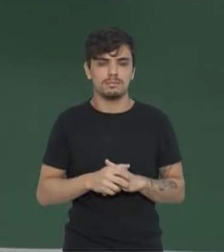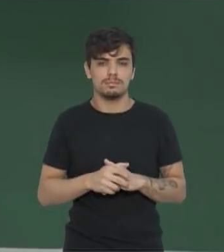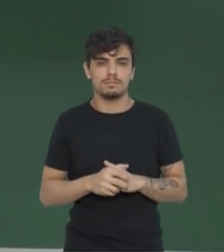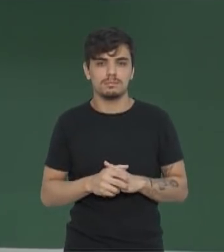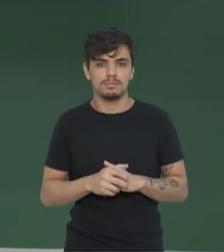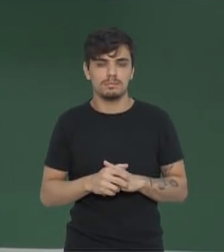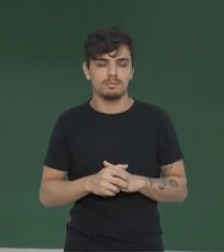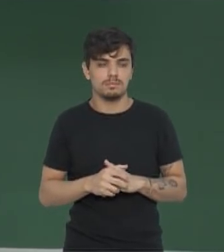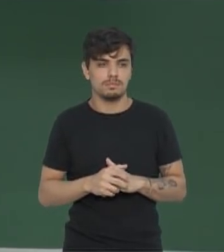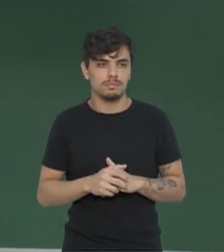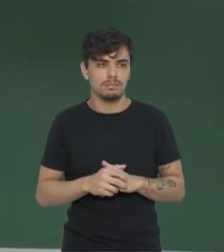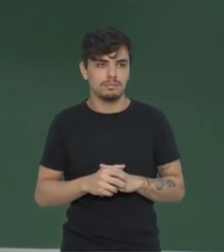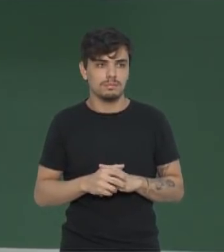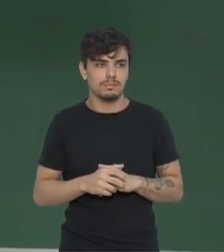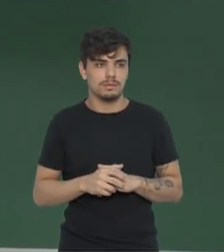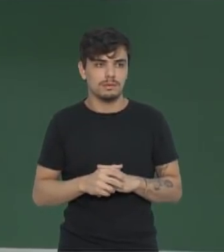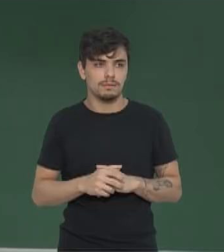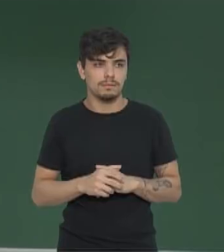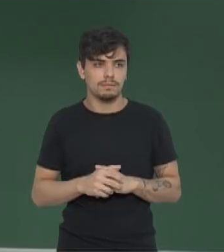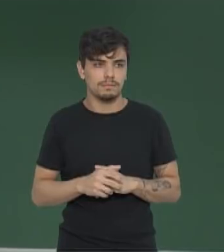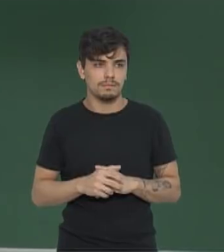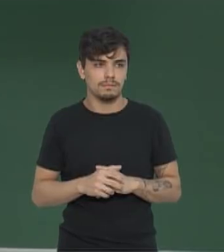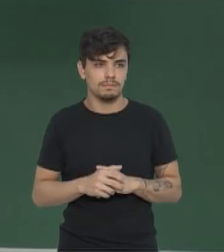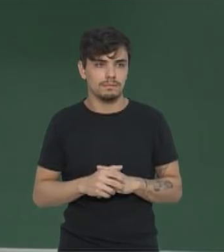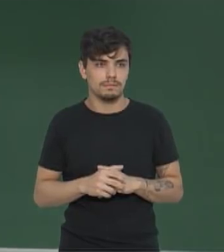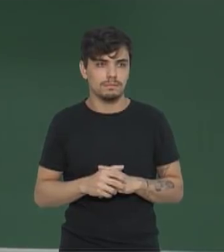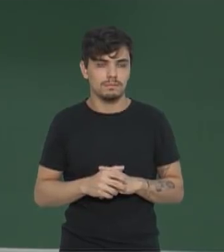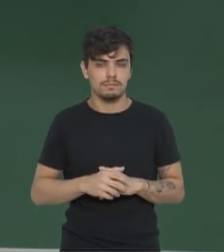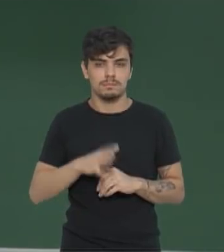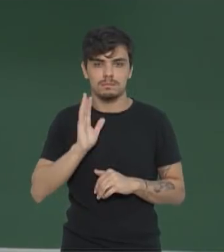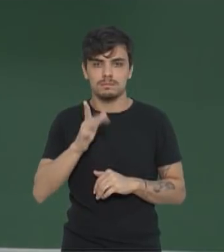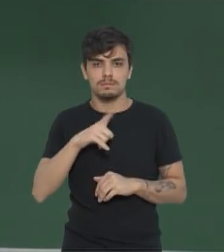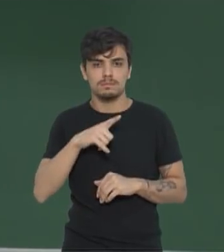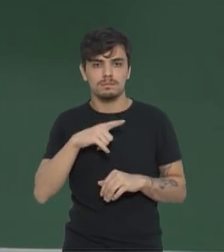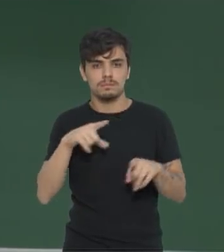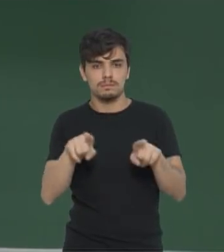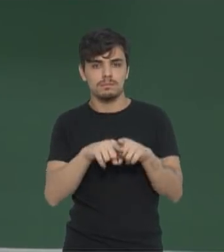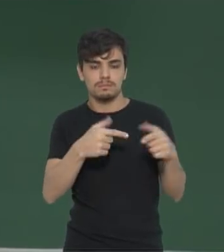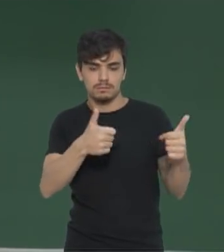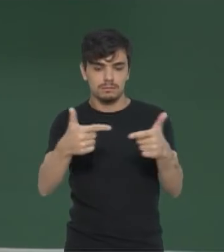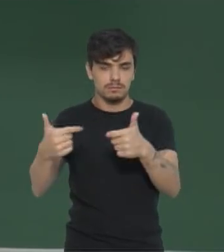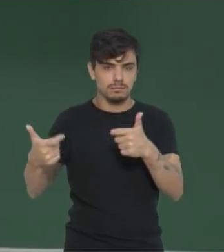Leão, e já é resultado das guerras de reconquista.